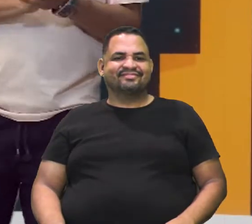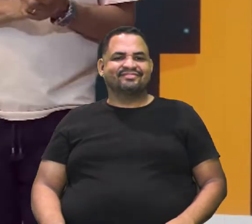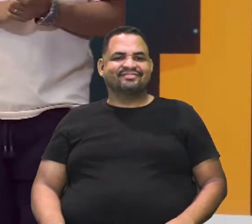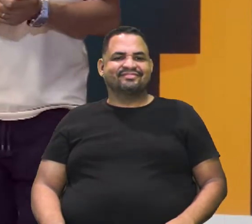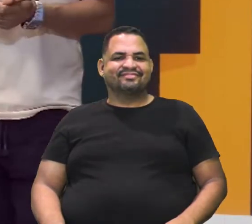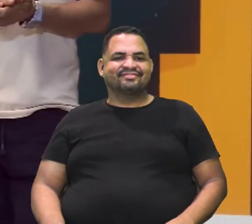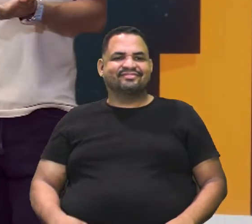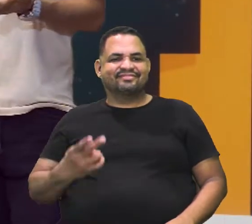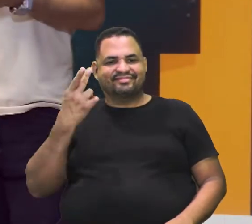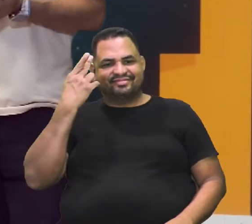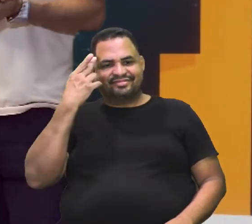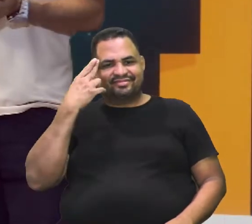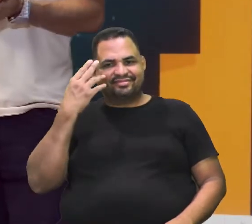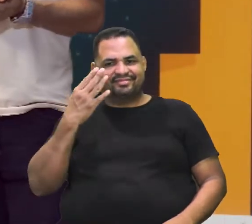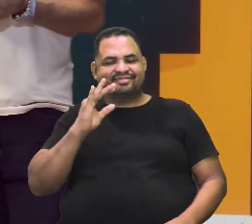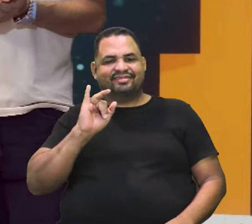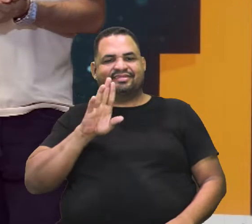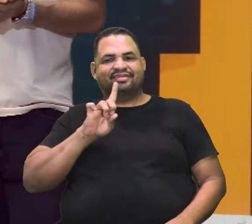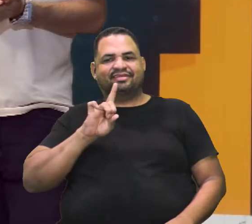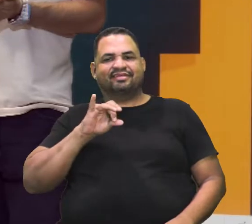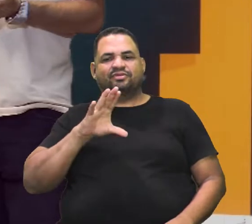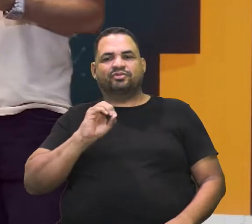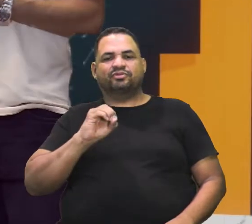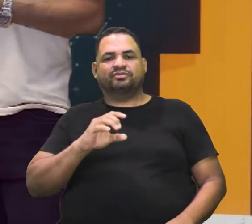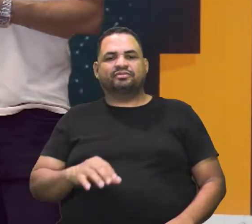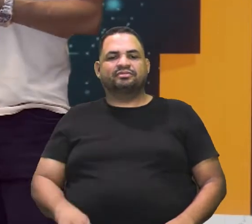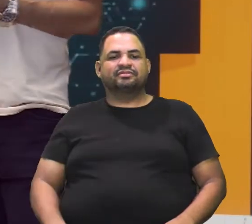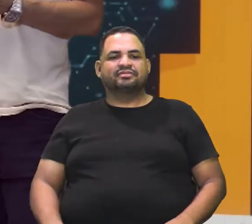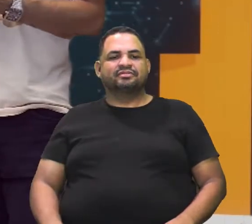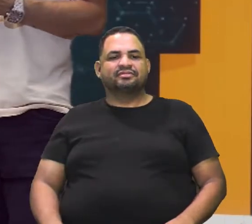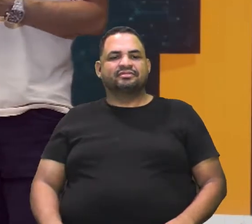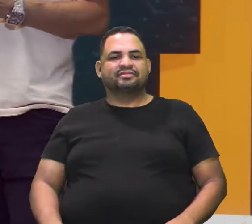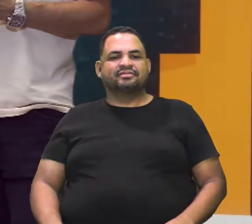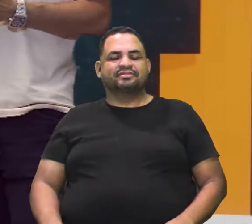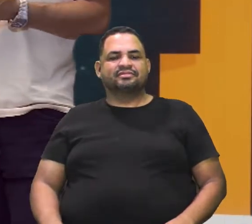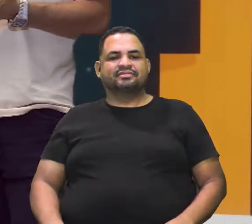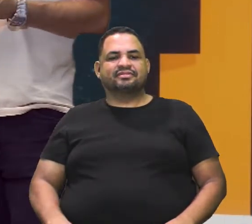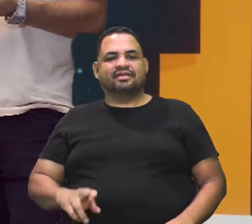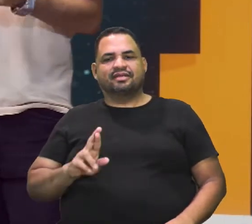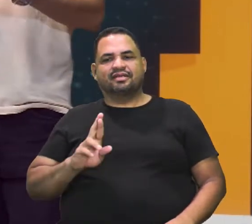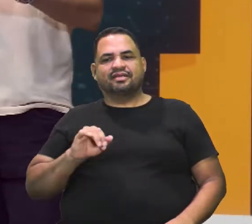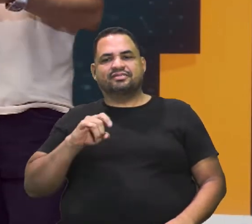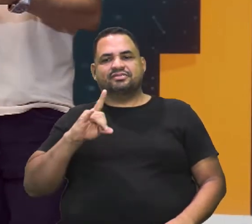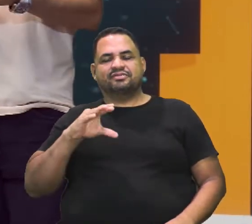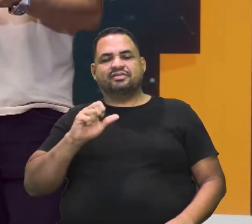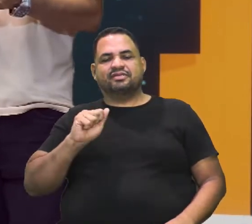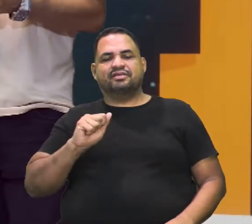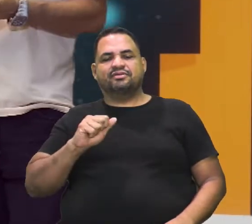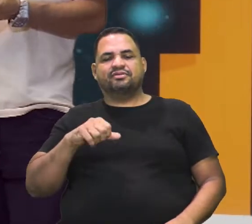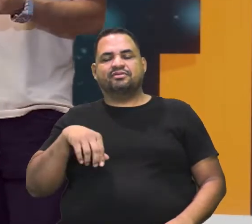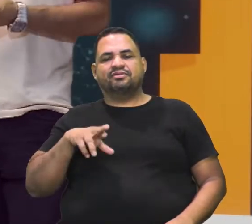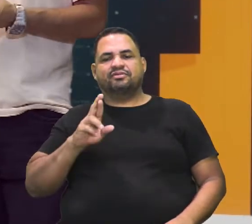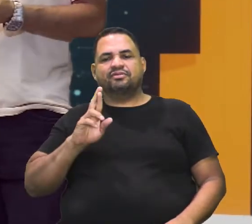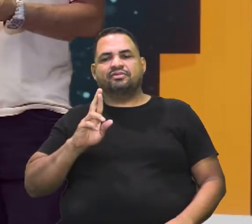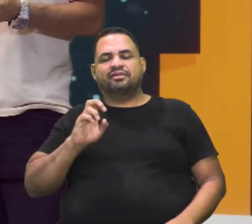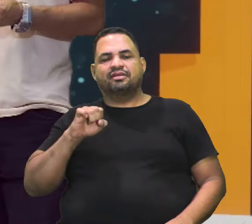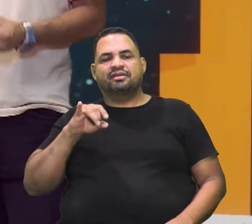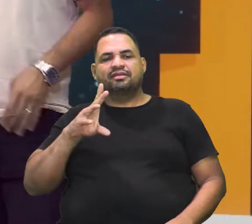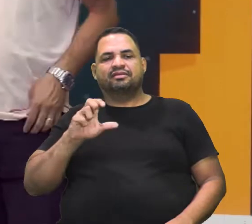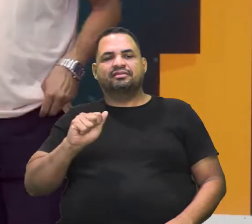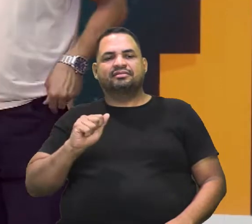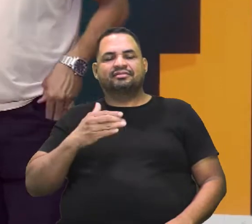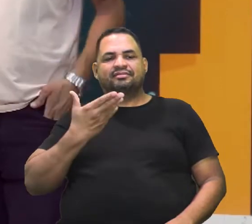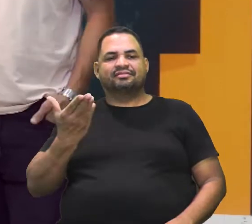podemos tirar natural e inteiro da jogada? Então ficamos com racional e real. Será que é um dos dois ou os dois?